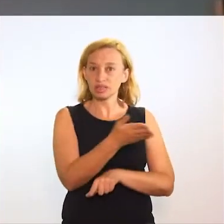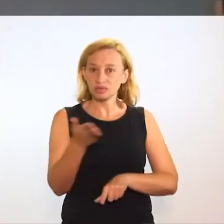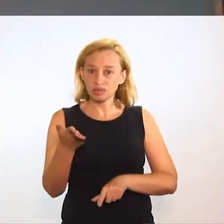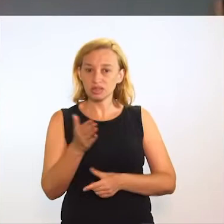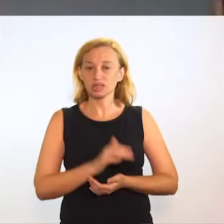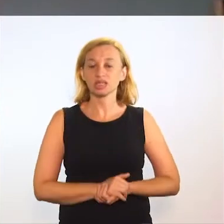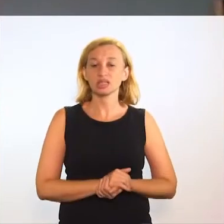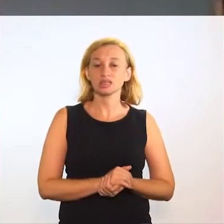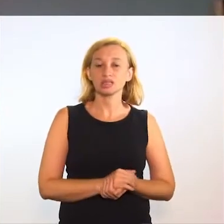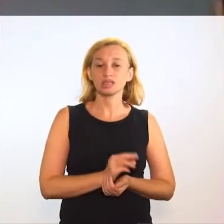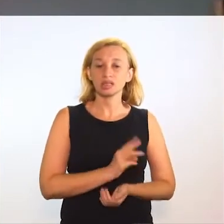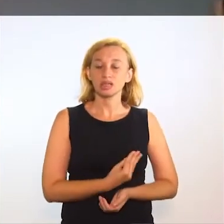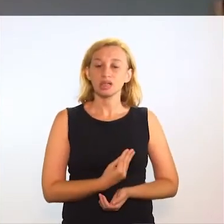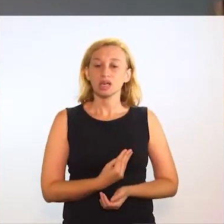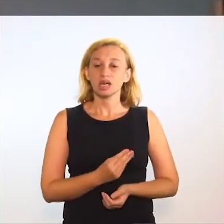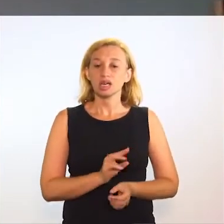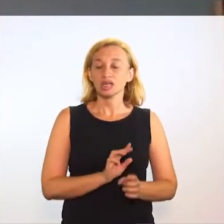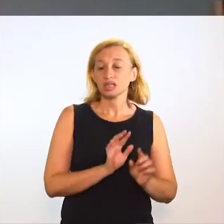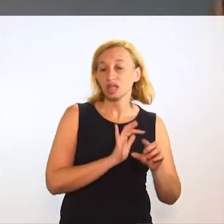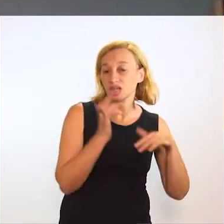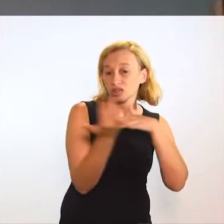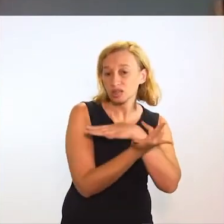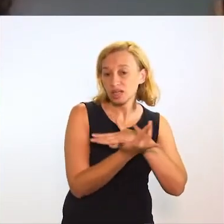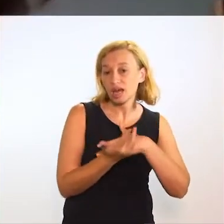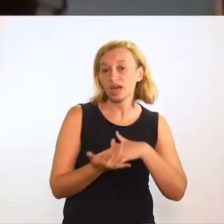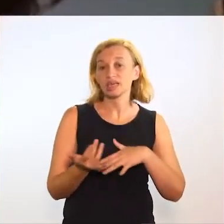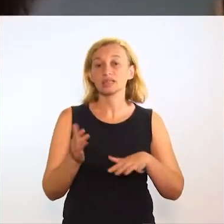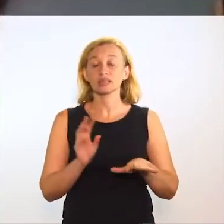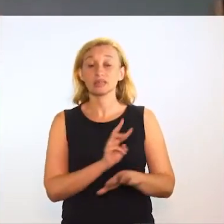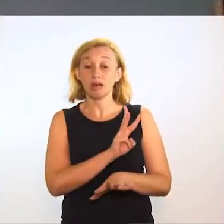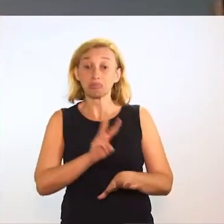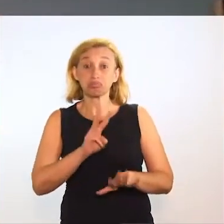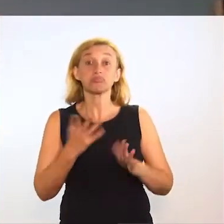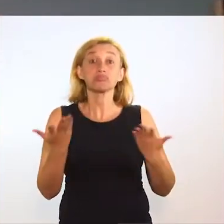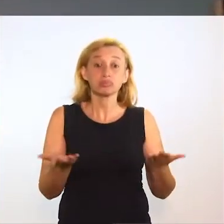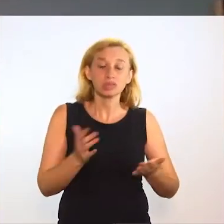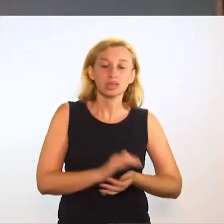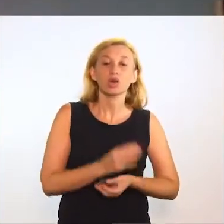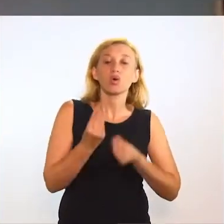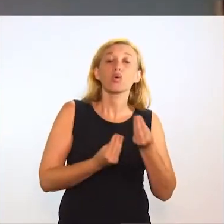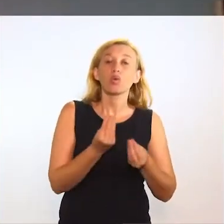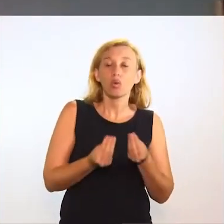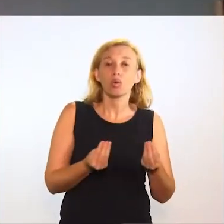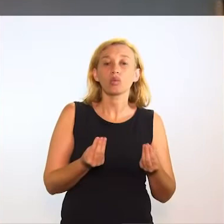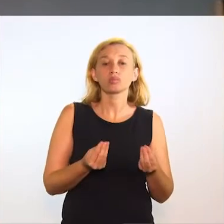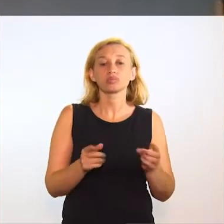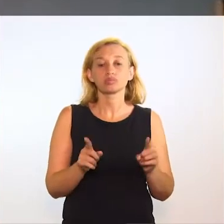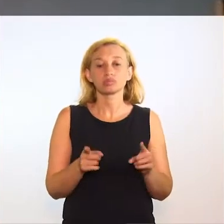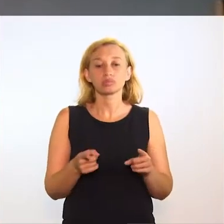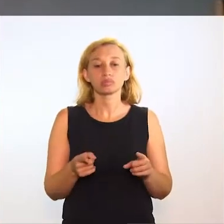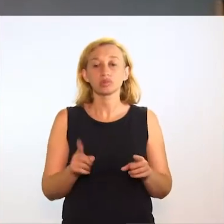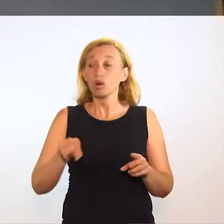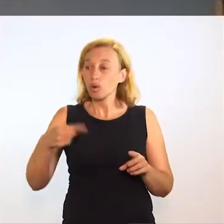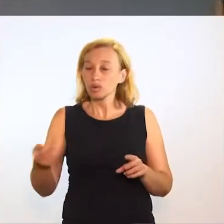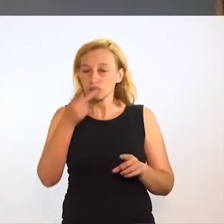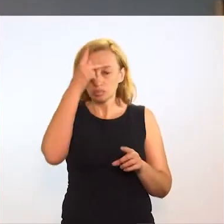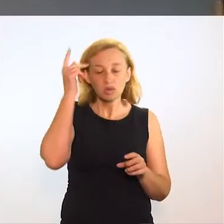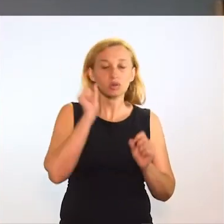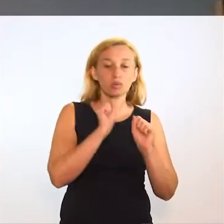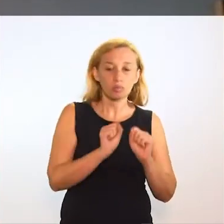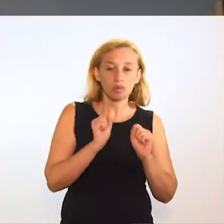conectar com o trabalho de vocês, onde vocês estão, seus endereços nas redes sociais, site, enfim. Como é que